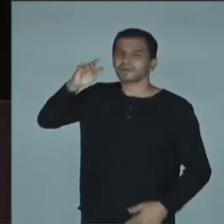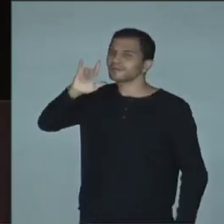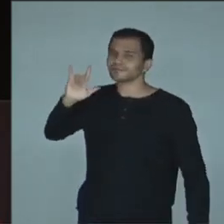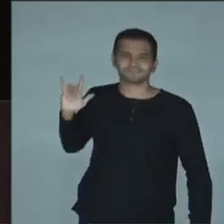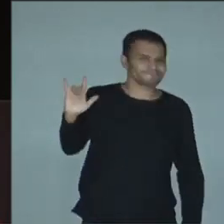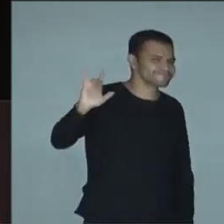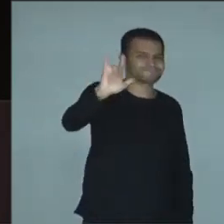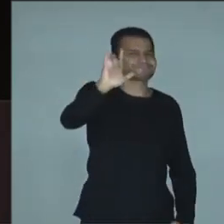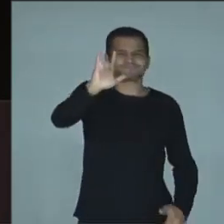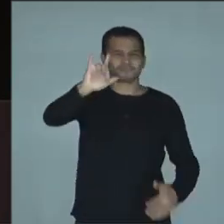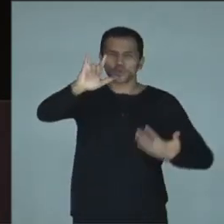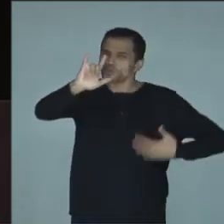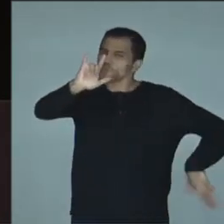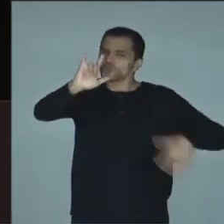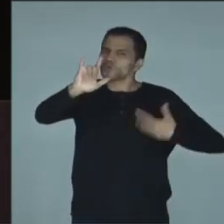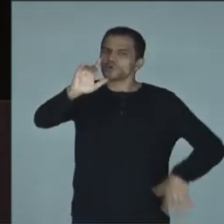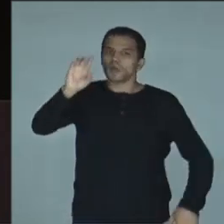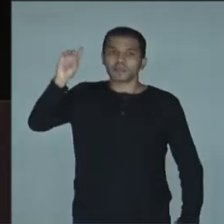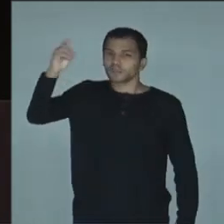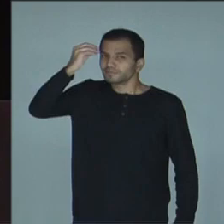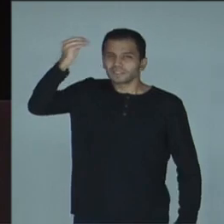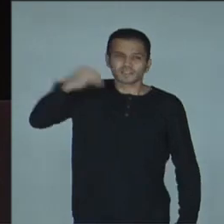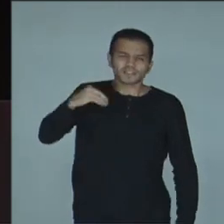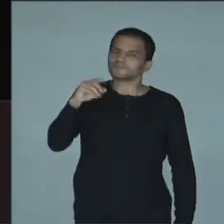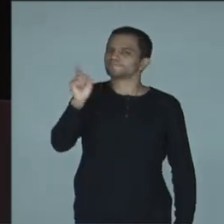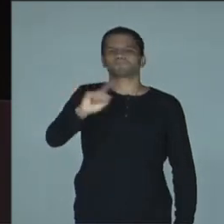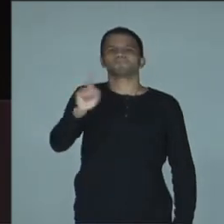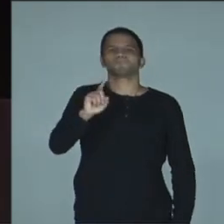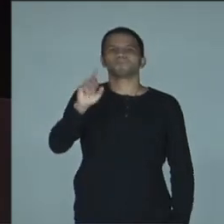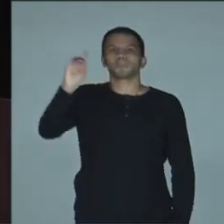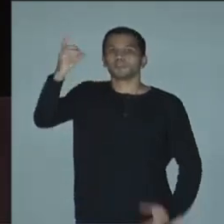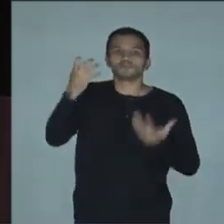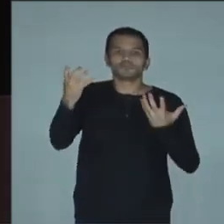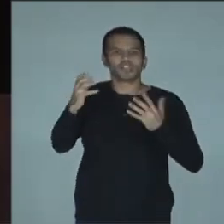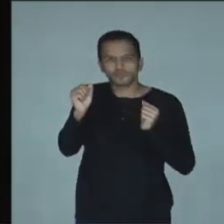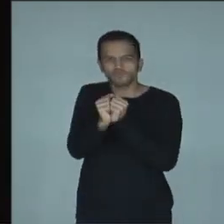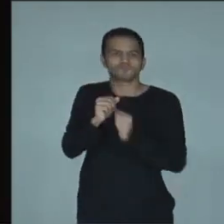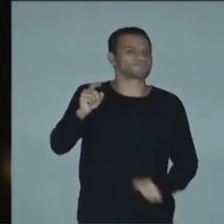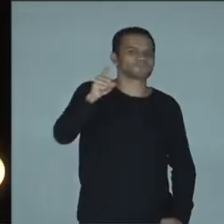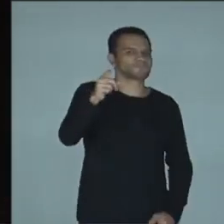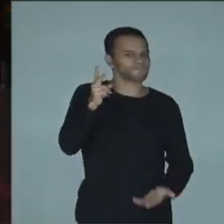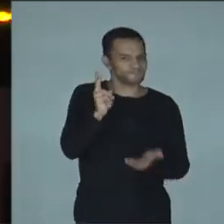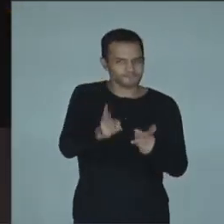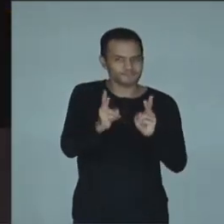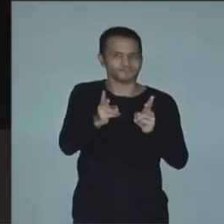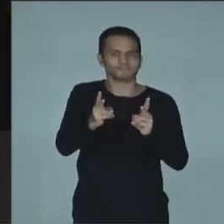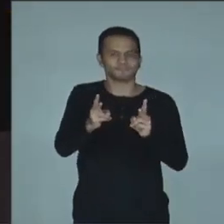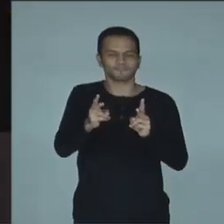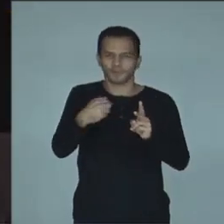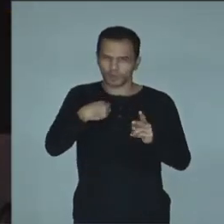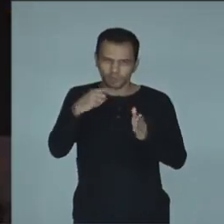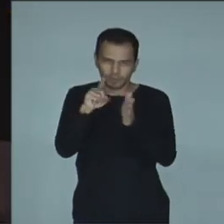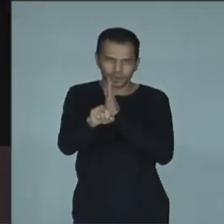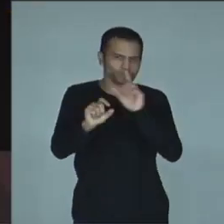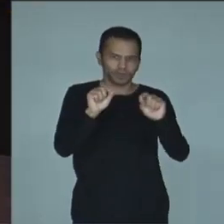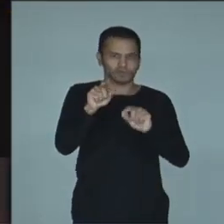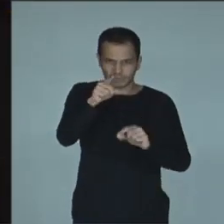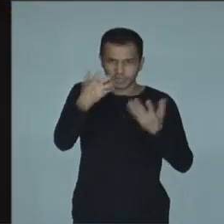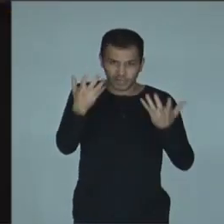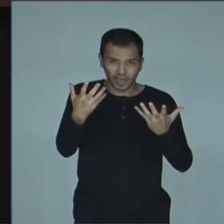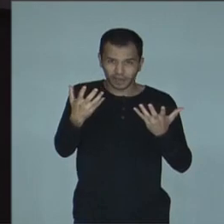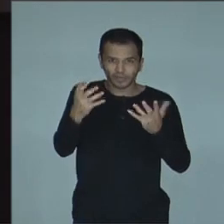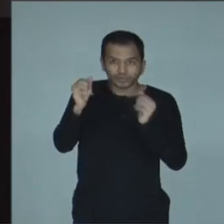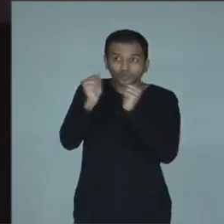de você ou Será que alguém hoje que ia tomar uma decisão lado de Cristo ou Será que alguém